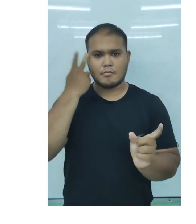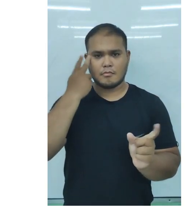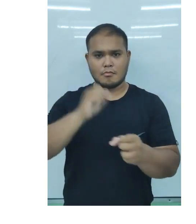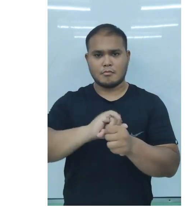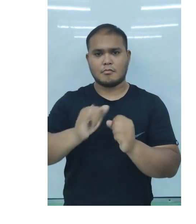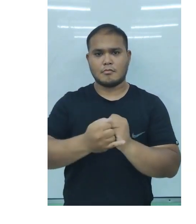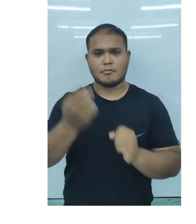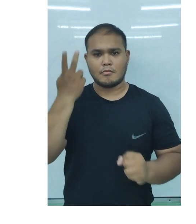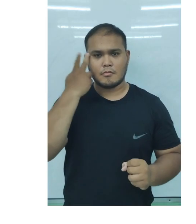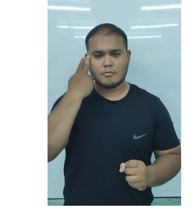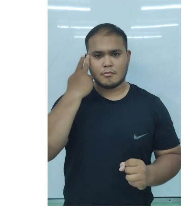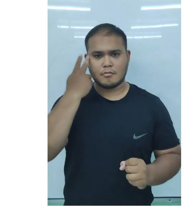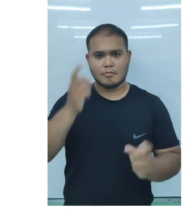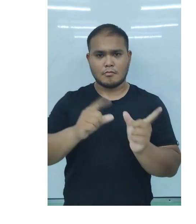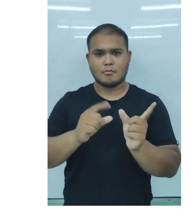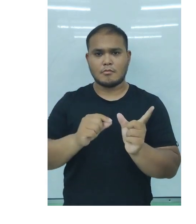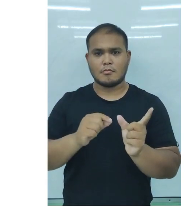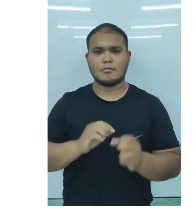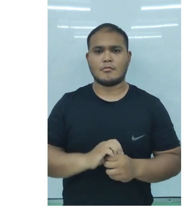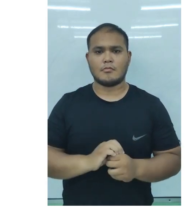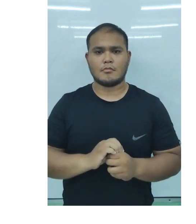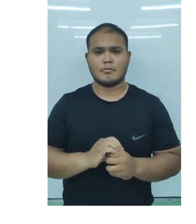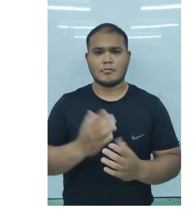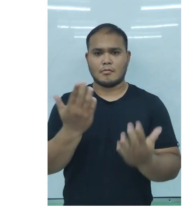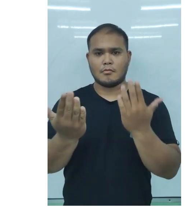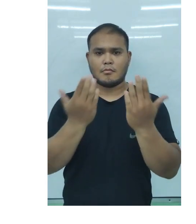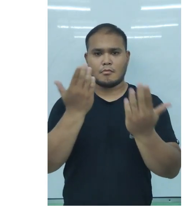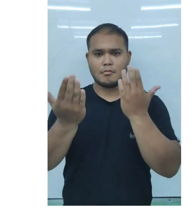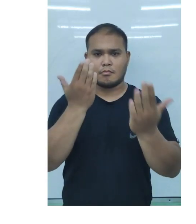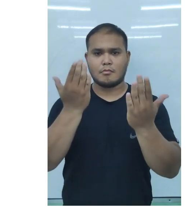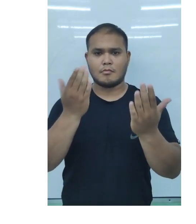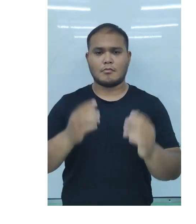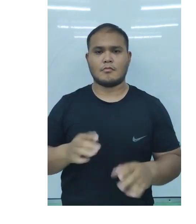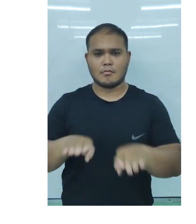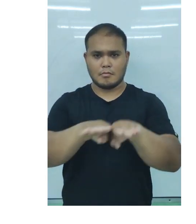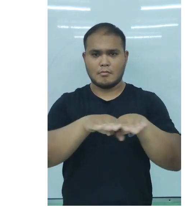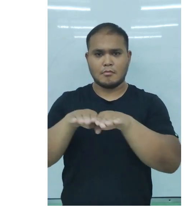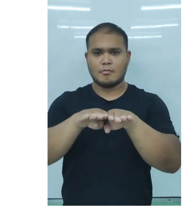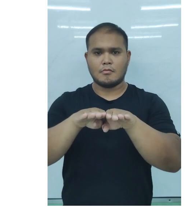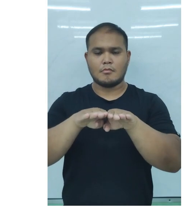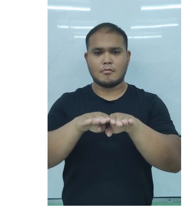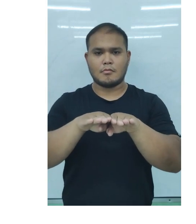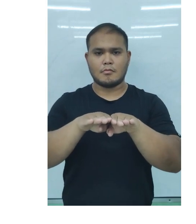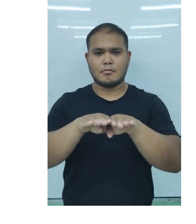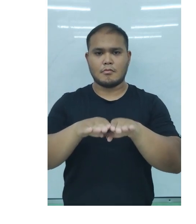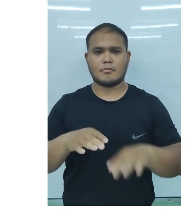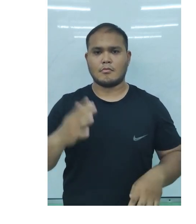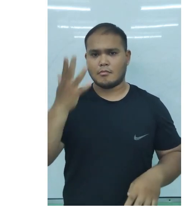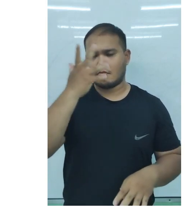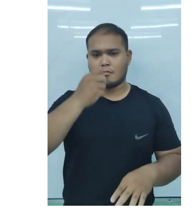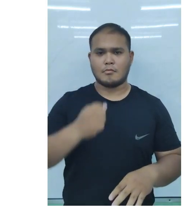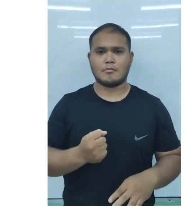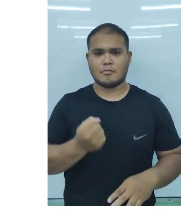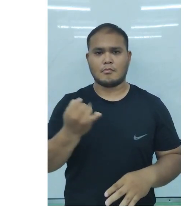seu grau normal, belo. No comparativo de igualdade, tão belo quanto.